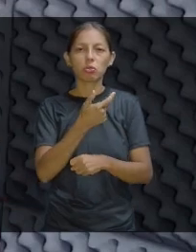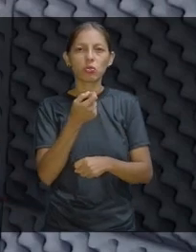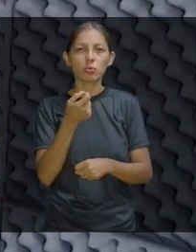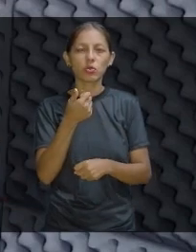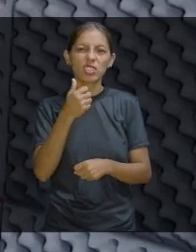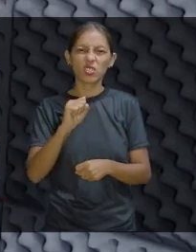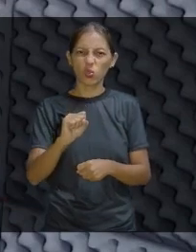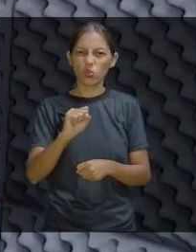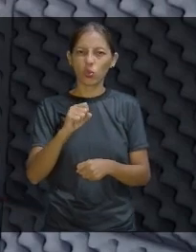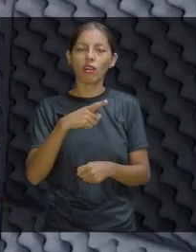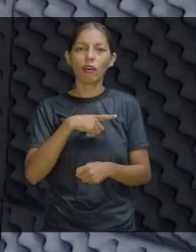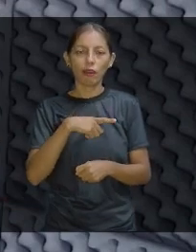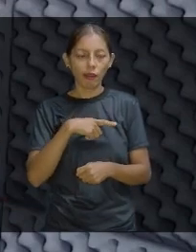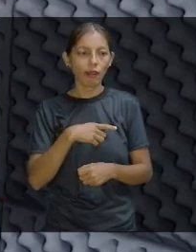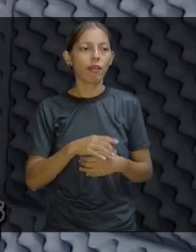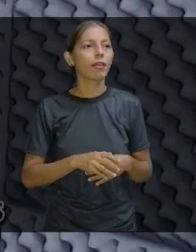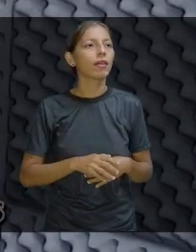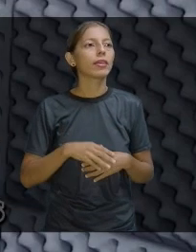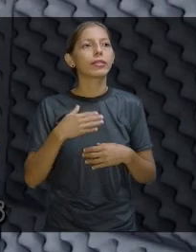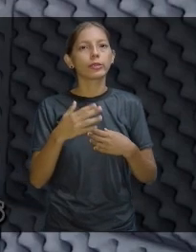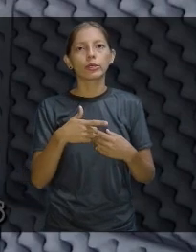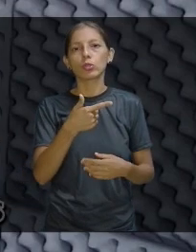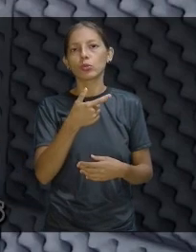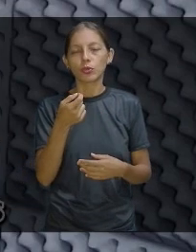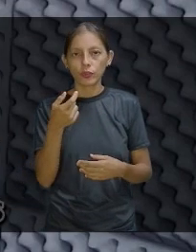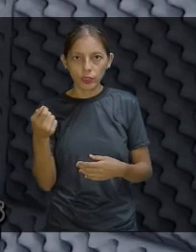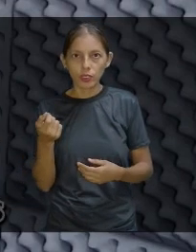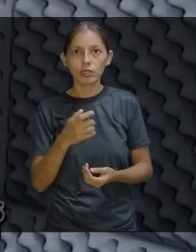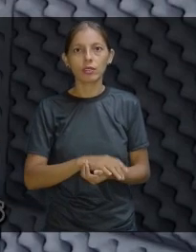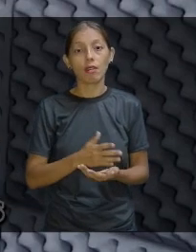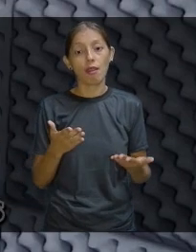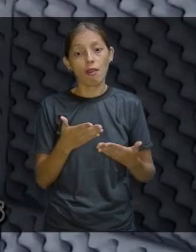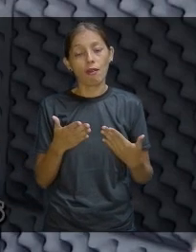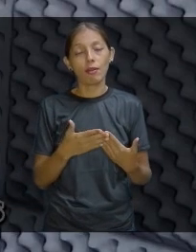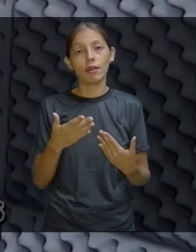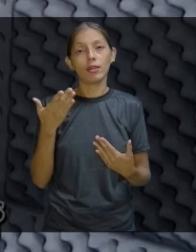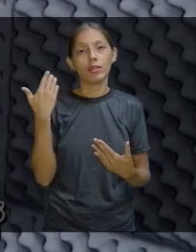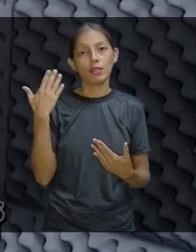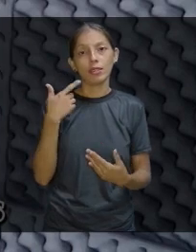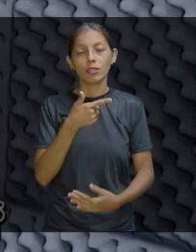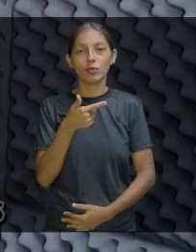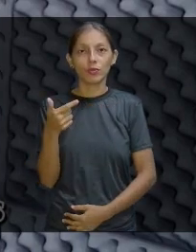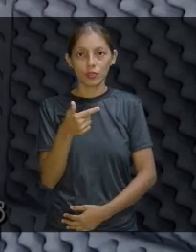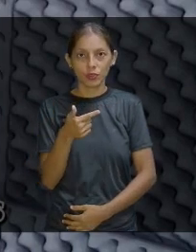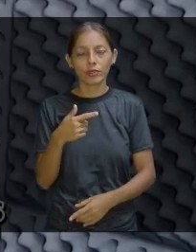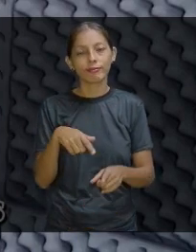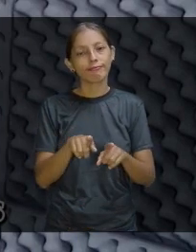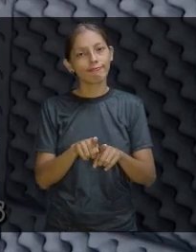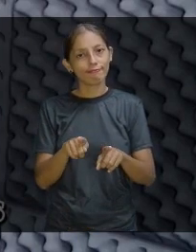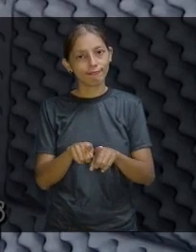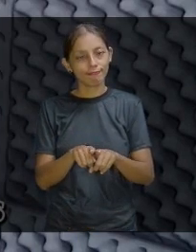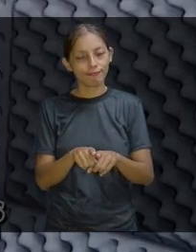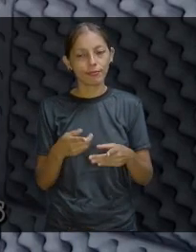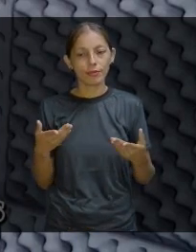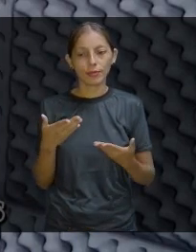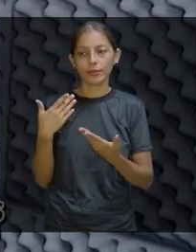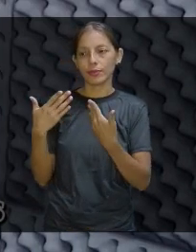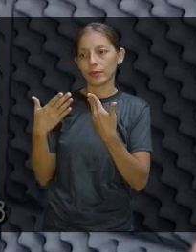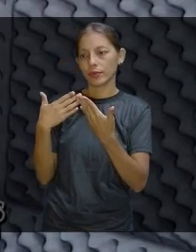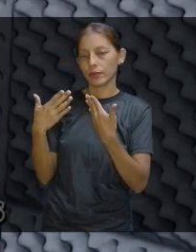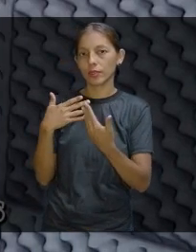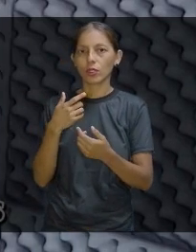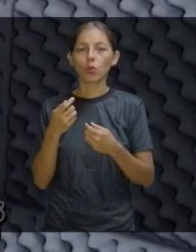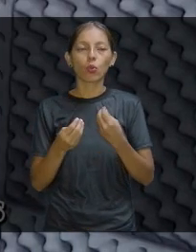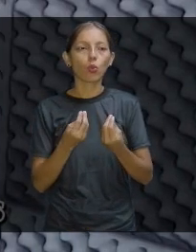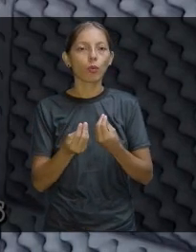últimas eleições de 2022. Agora o que se discute é que, na verdade, nós teremos a influência da